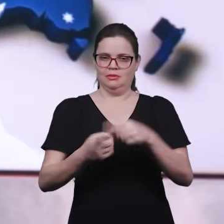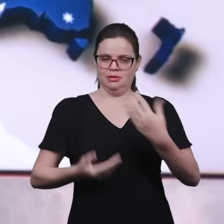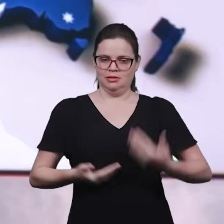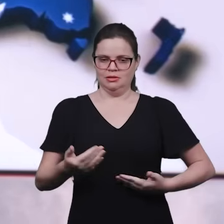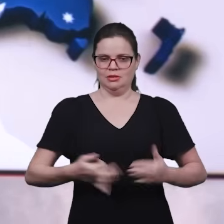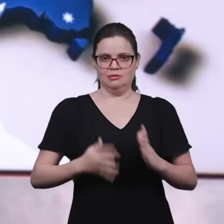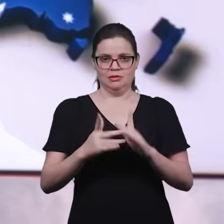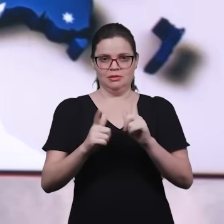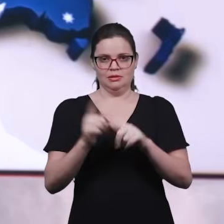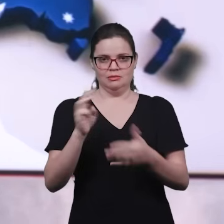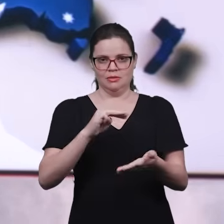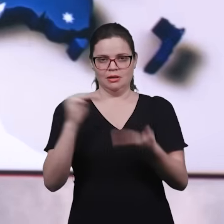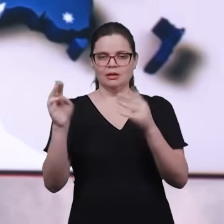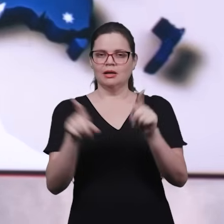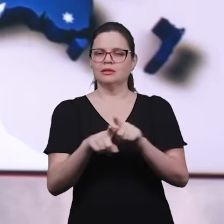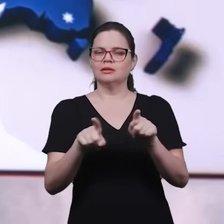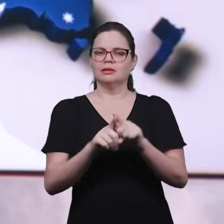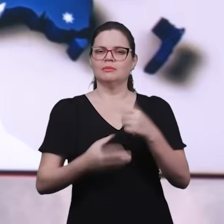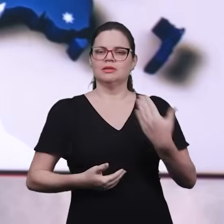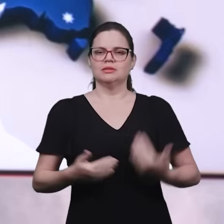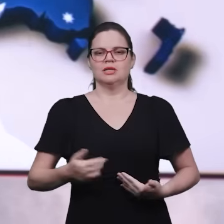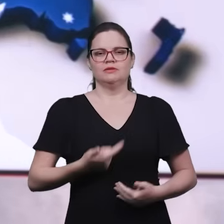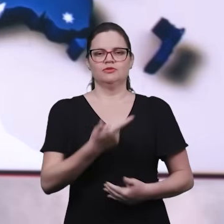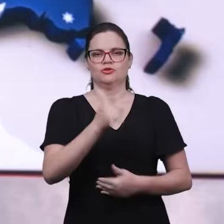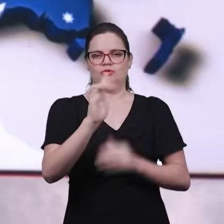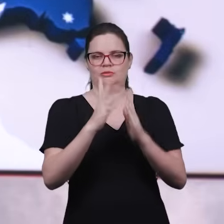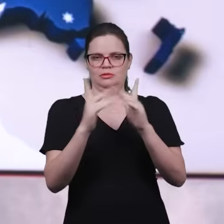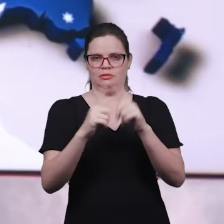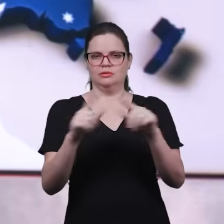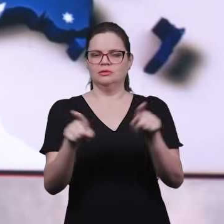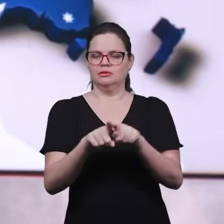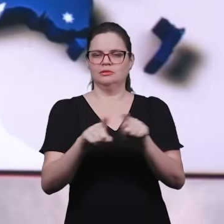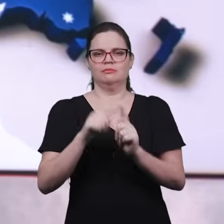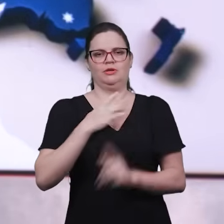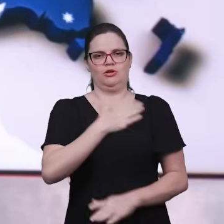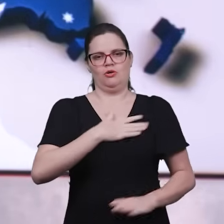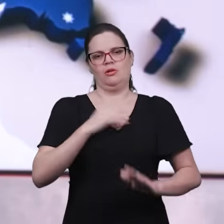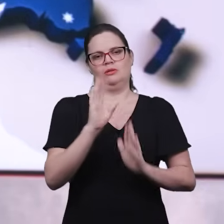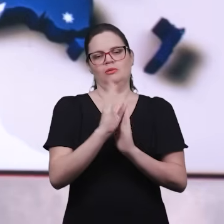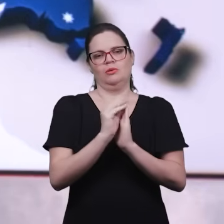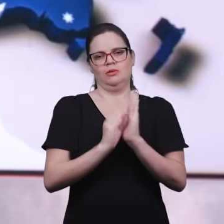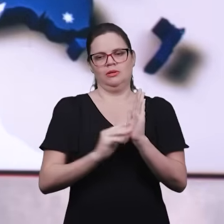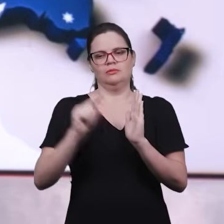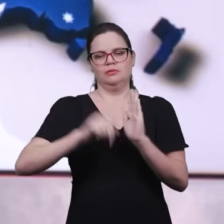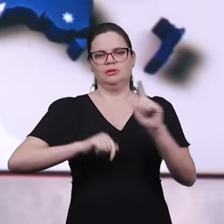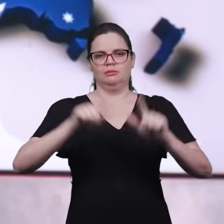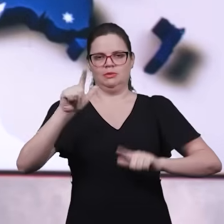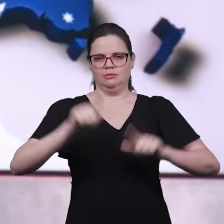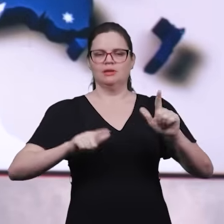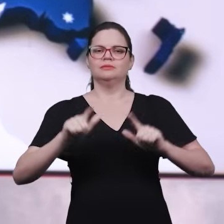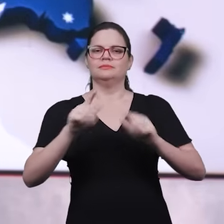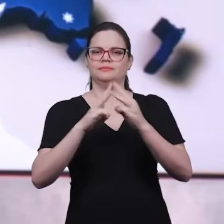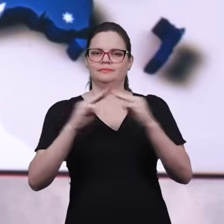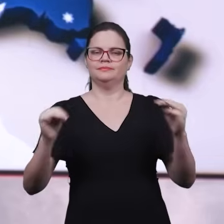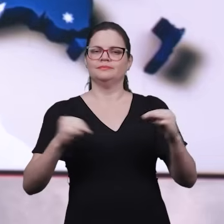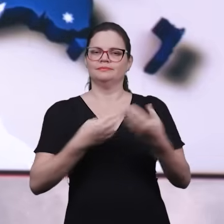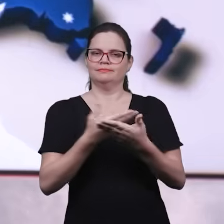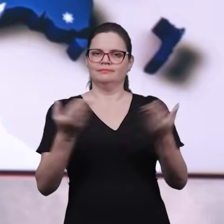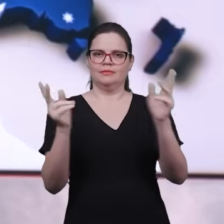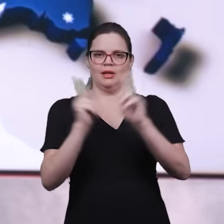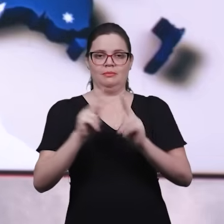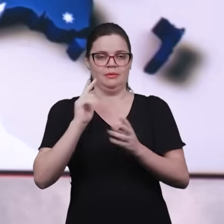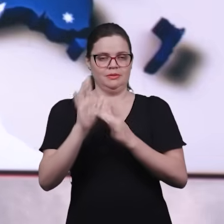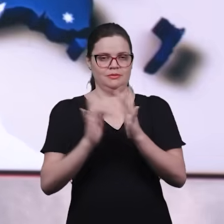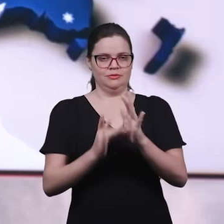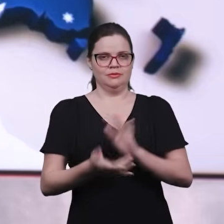Cristã Maranata, irmãos de outras igrejas, irmãos nossos que também compartilham dos nossos programas. A todos,